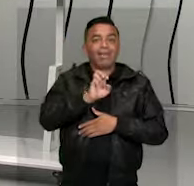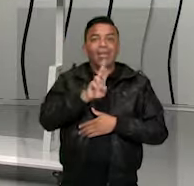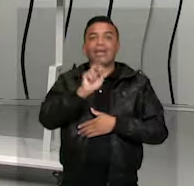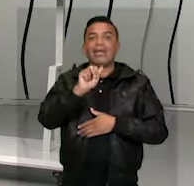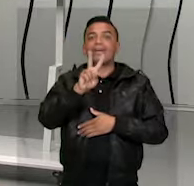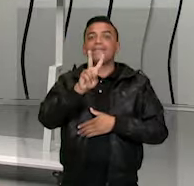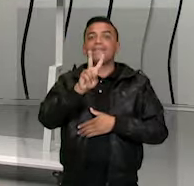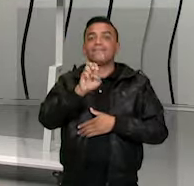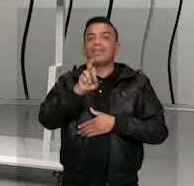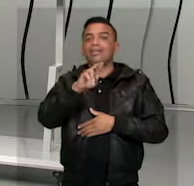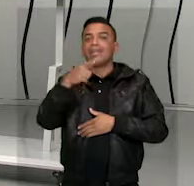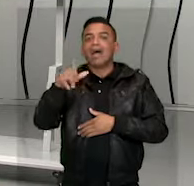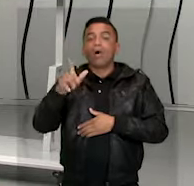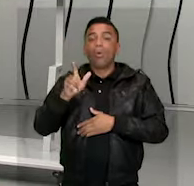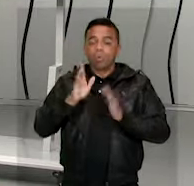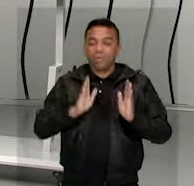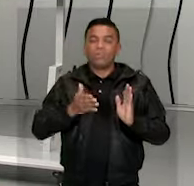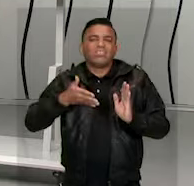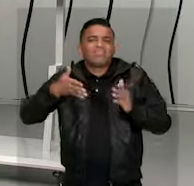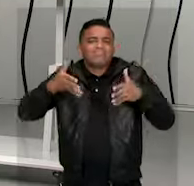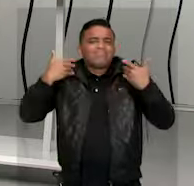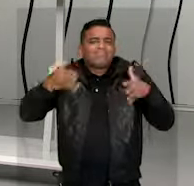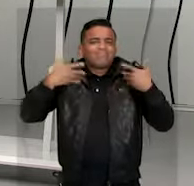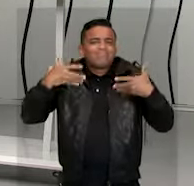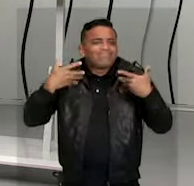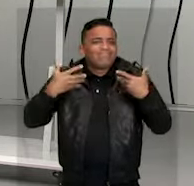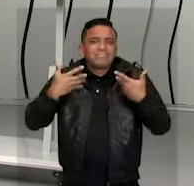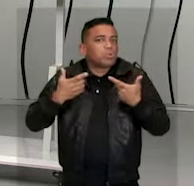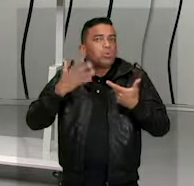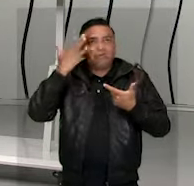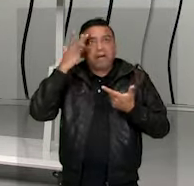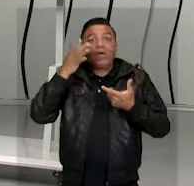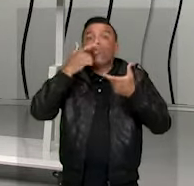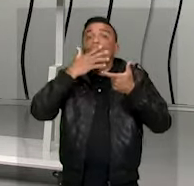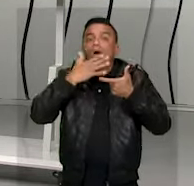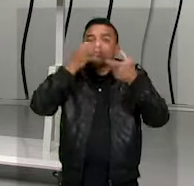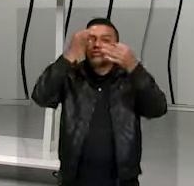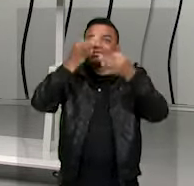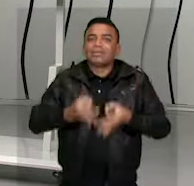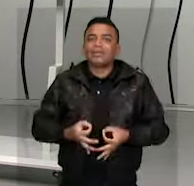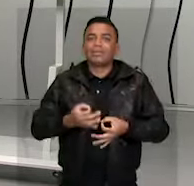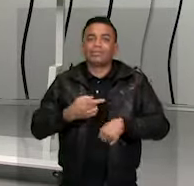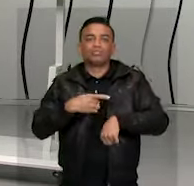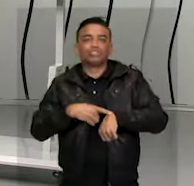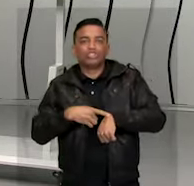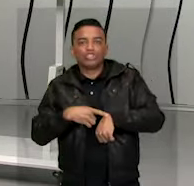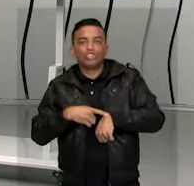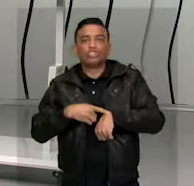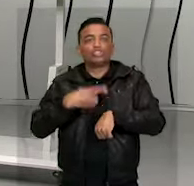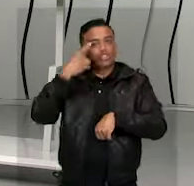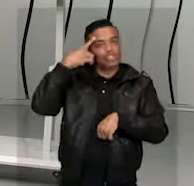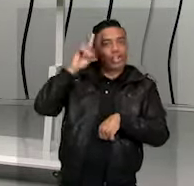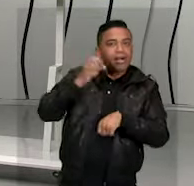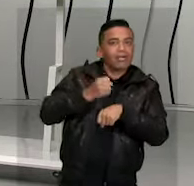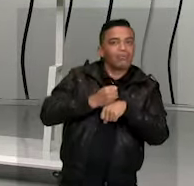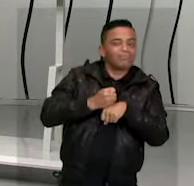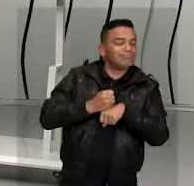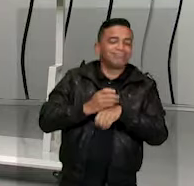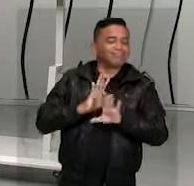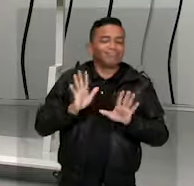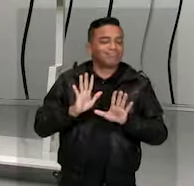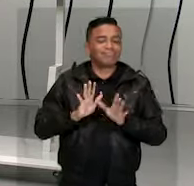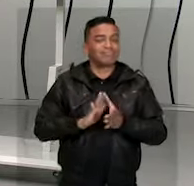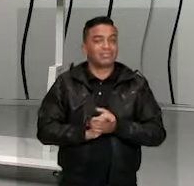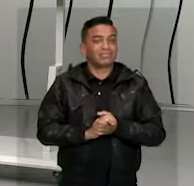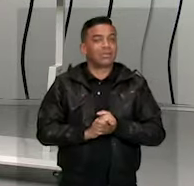é uma marcação de tempo difusa, não é isso? Ele também vai ter outro elemento, que é